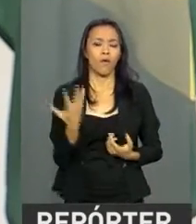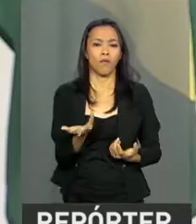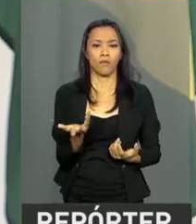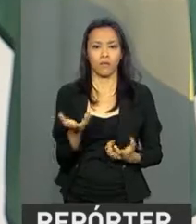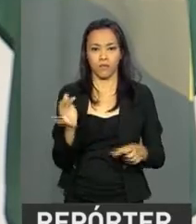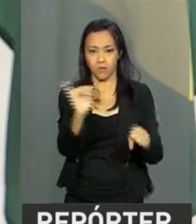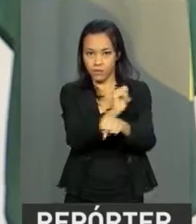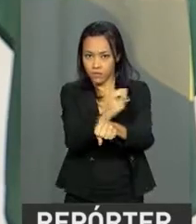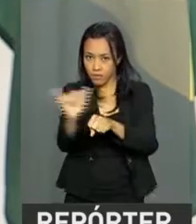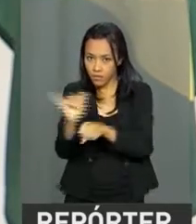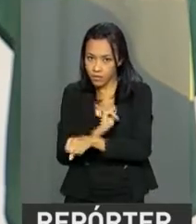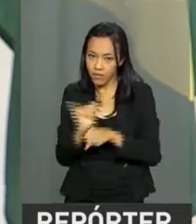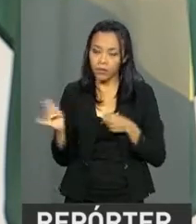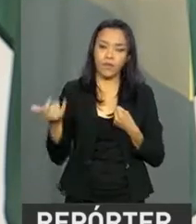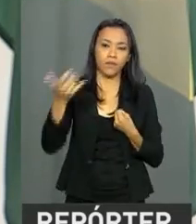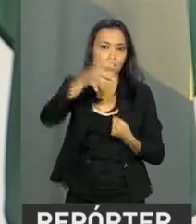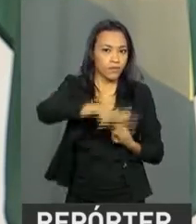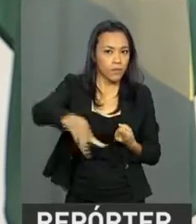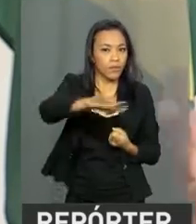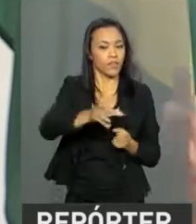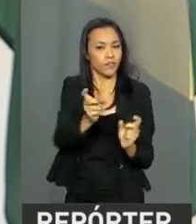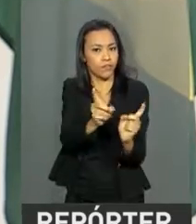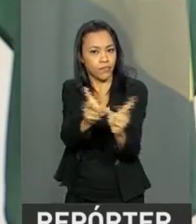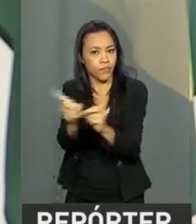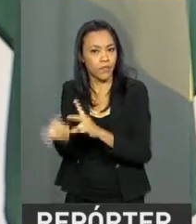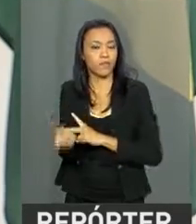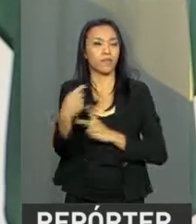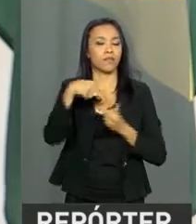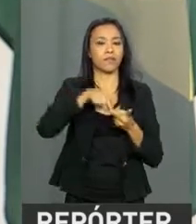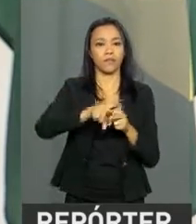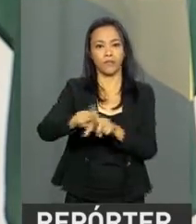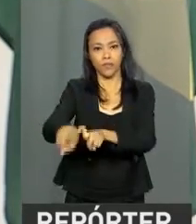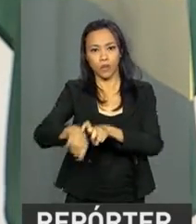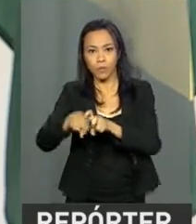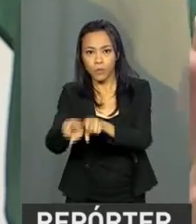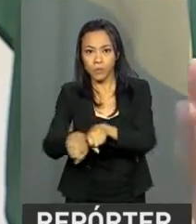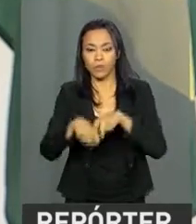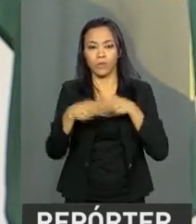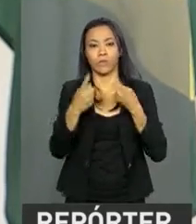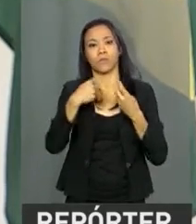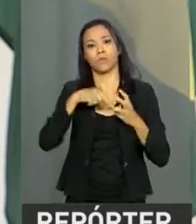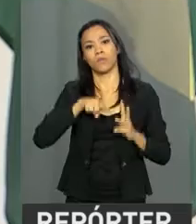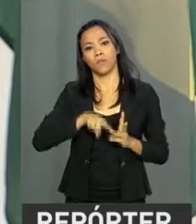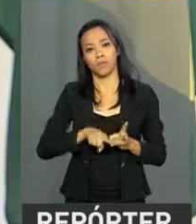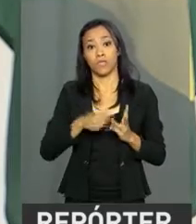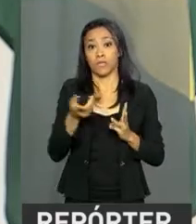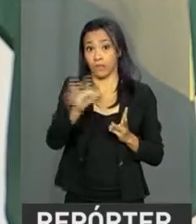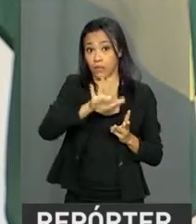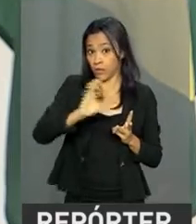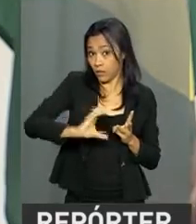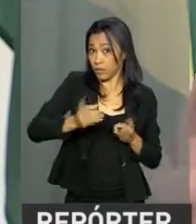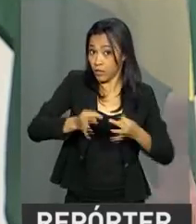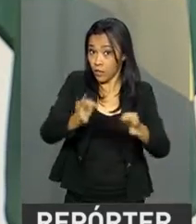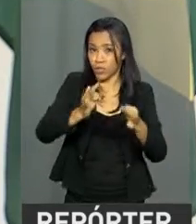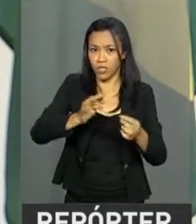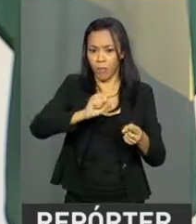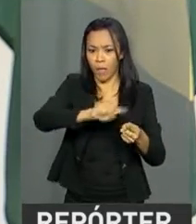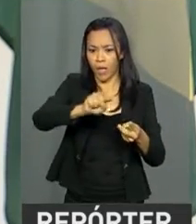né, de comércio, mecanismos de agricultura, mecanismos de ciência e tecnologia e tudo